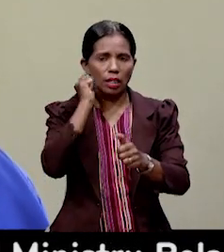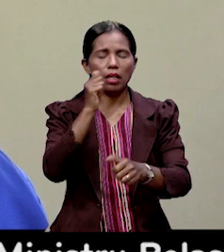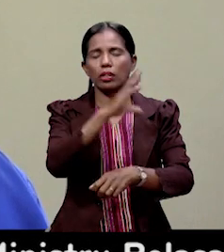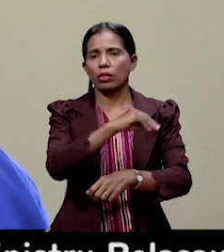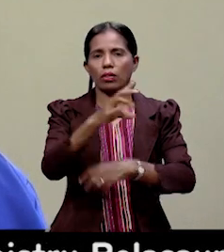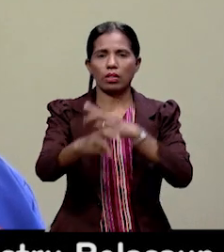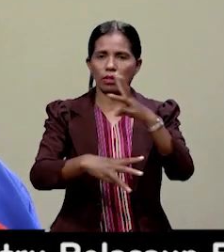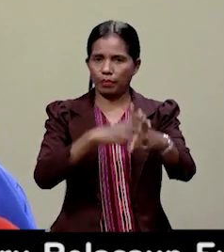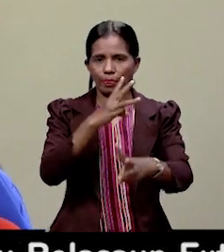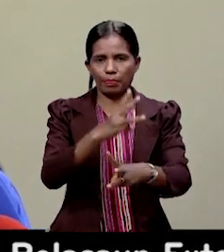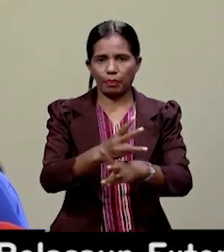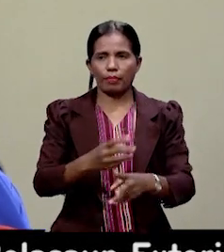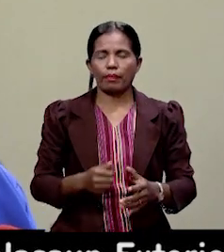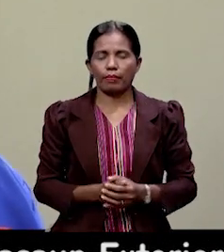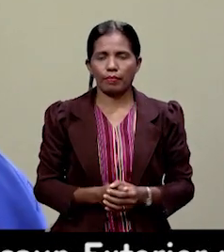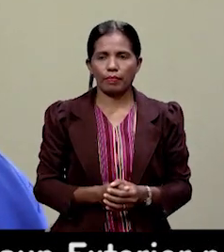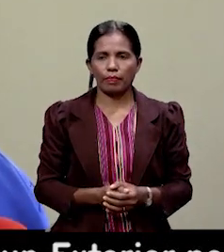Né? Lo sempre